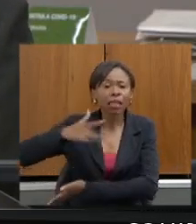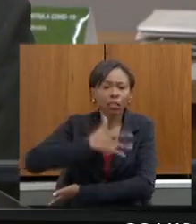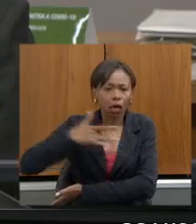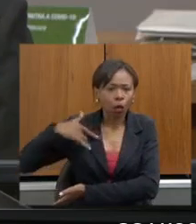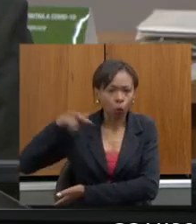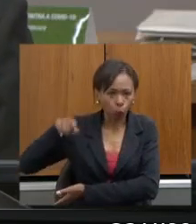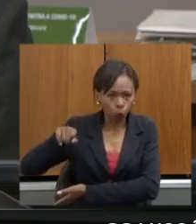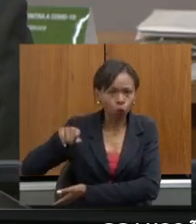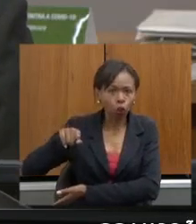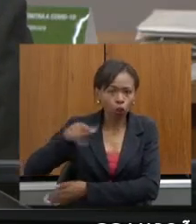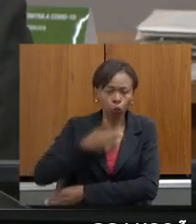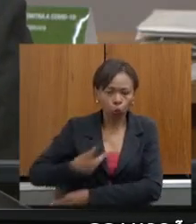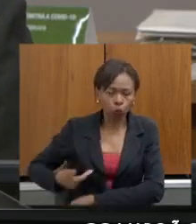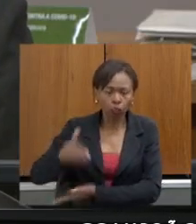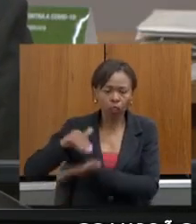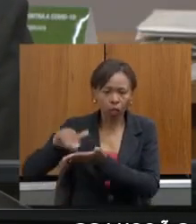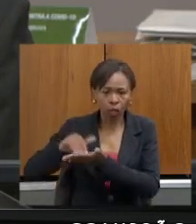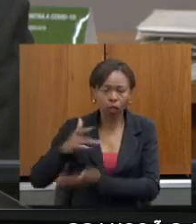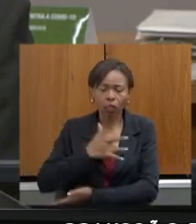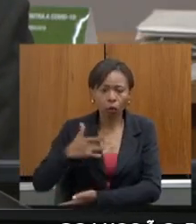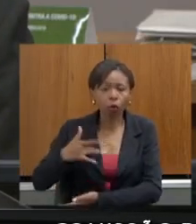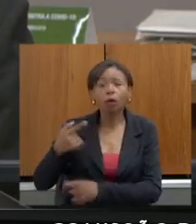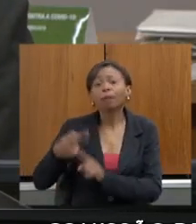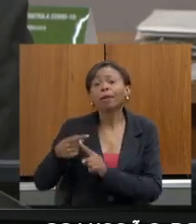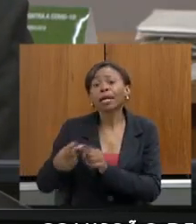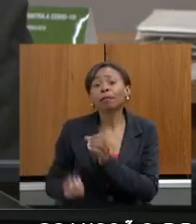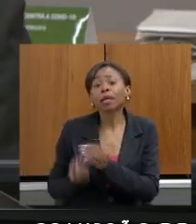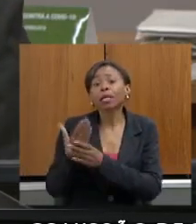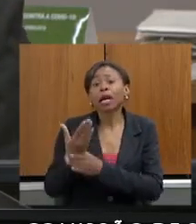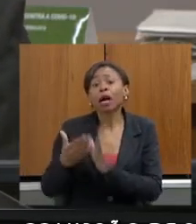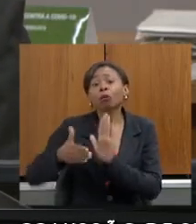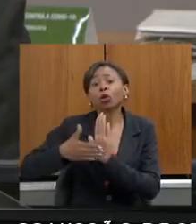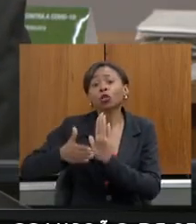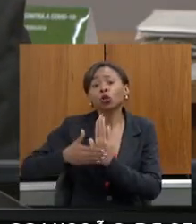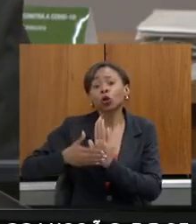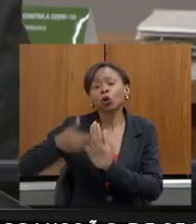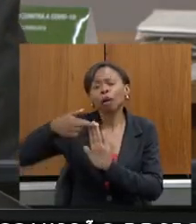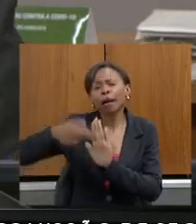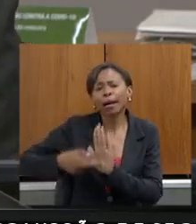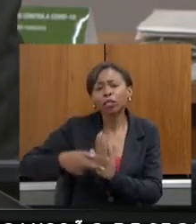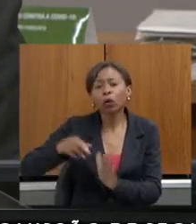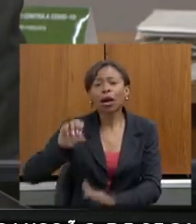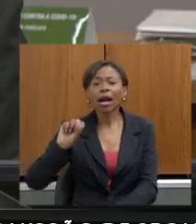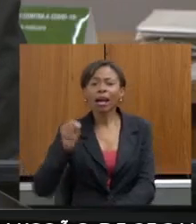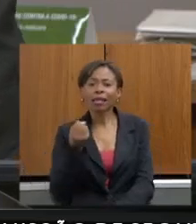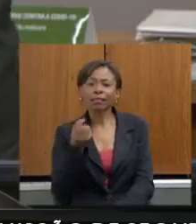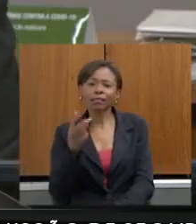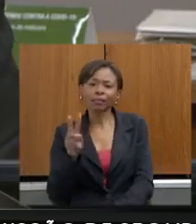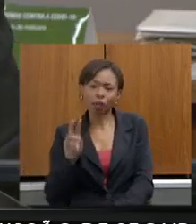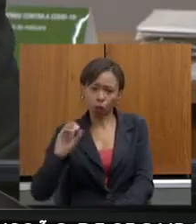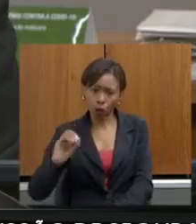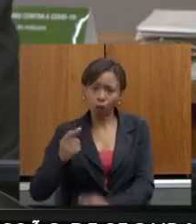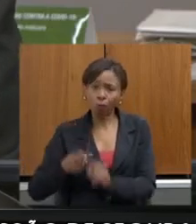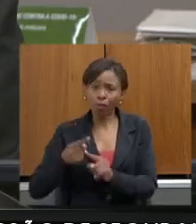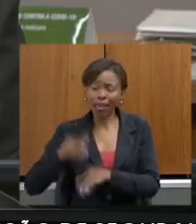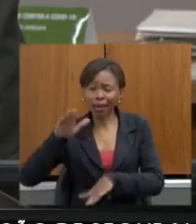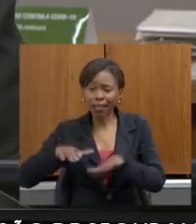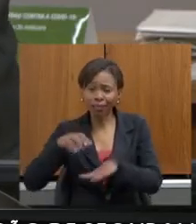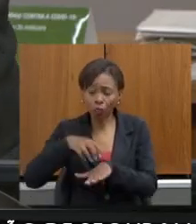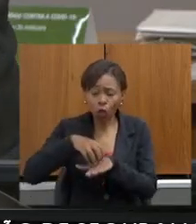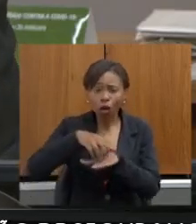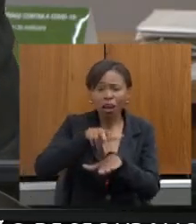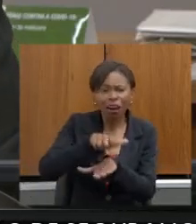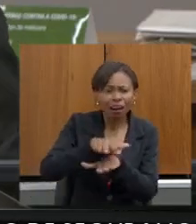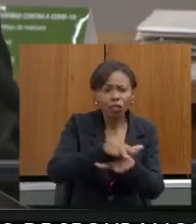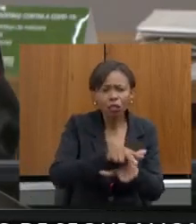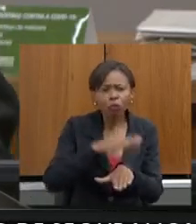para que a gente tem aí em Minas um protocolo relativo ao sv O Que Tem situações que existe o transporte de corpos